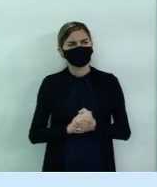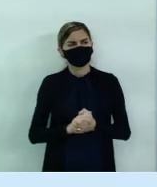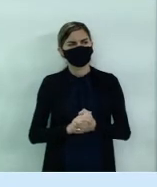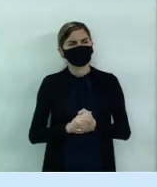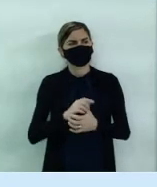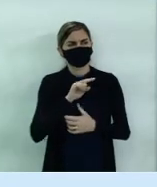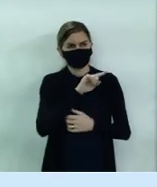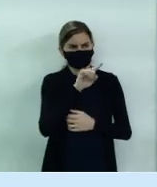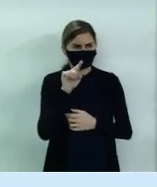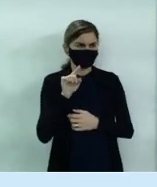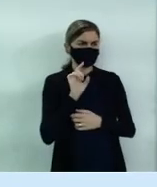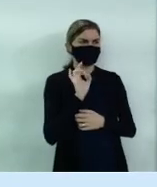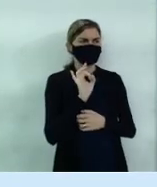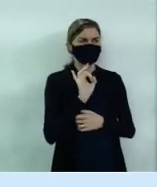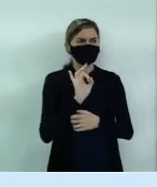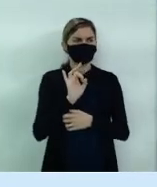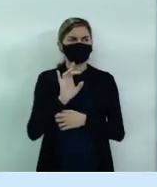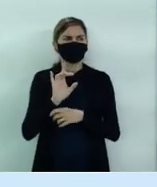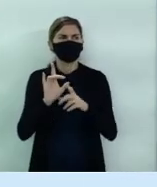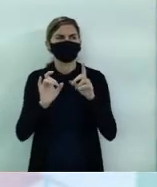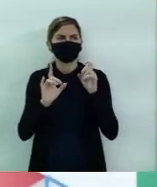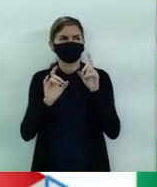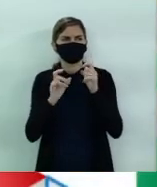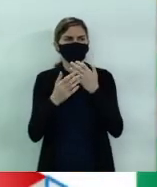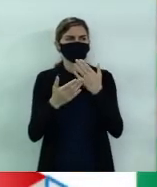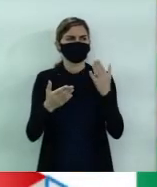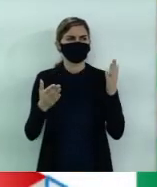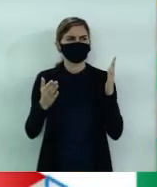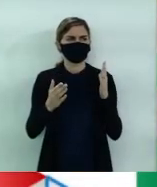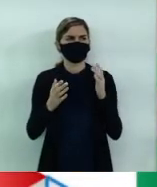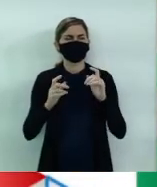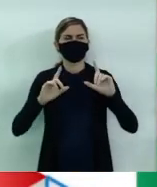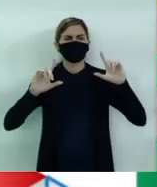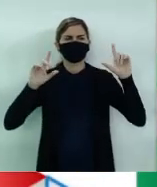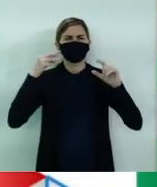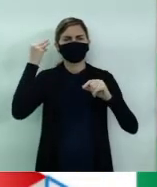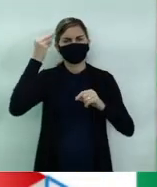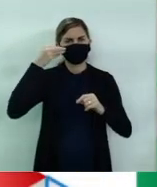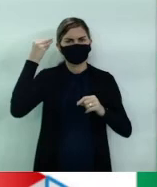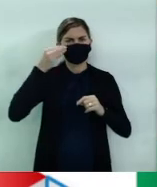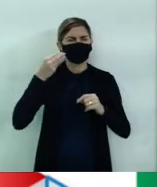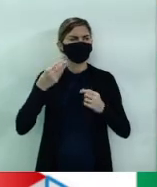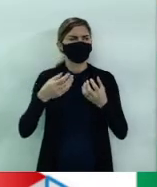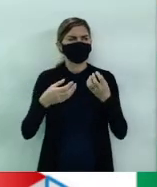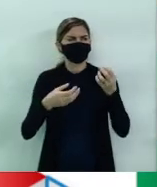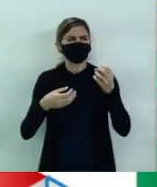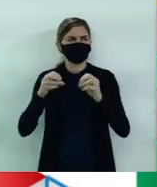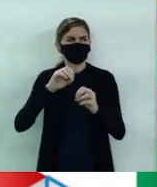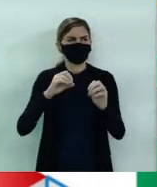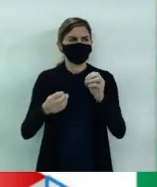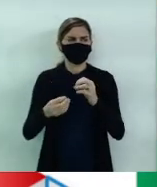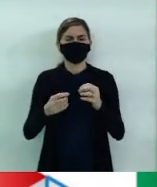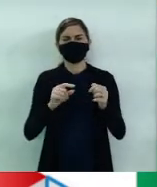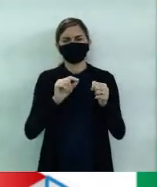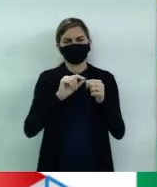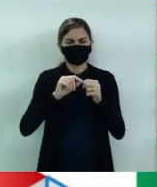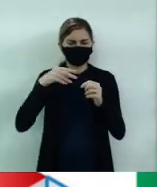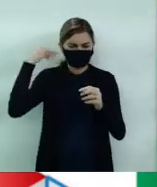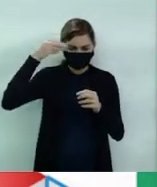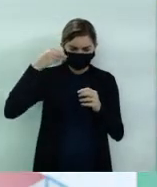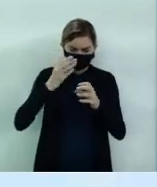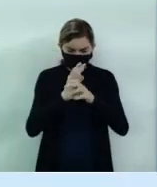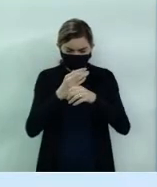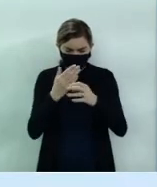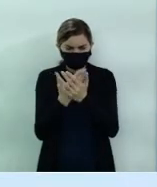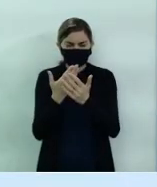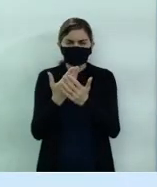Bom, aí é só a imagem que está aparecendo daí, foi da imagem do experimento com os copinhos, né? Quando o cientista ele faz